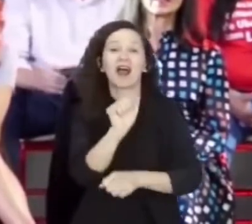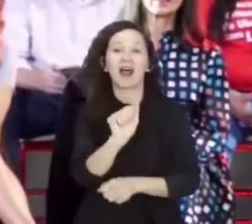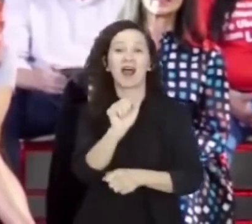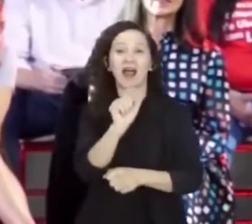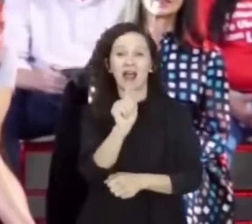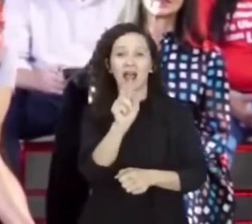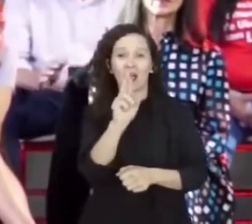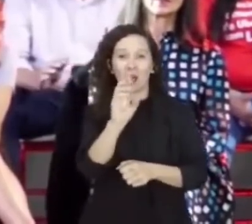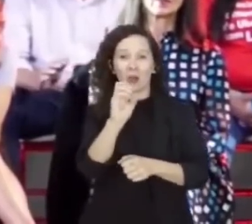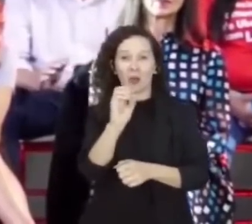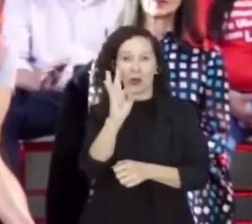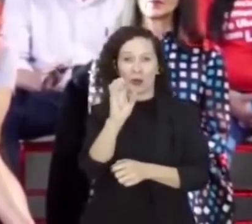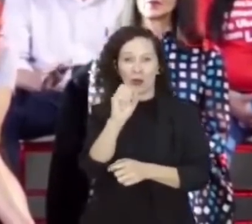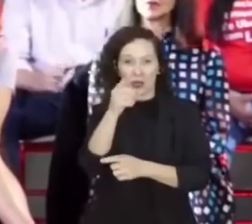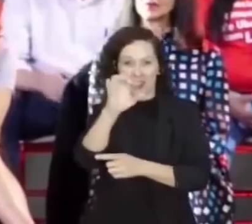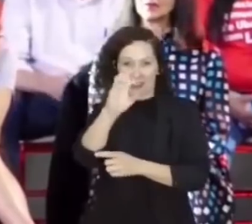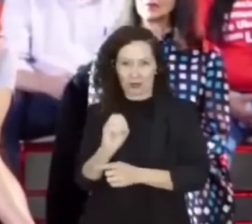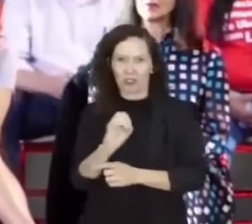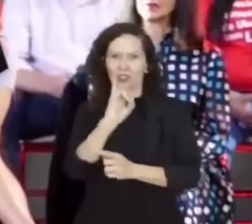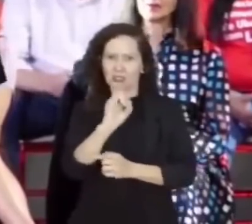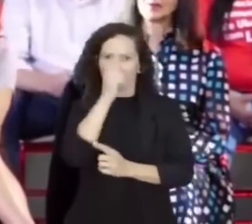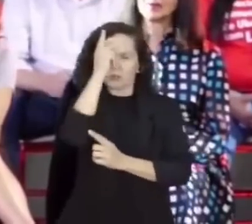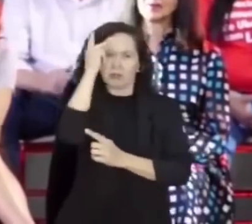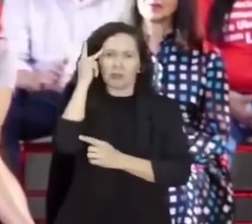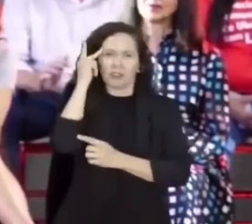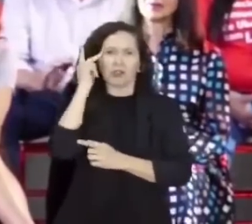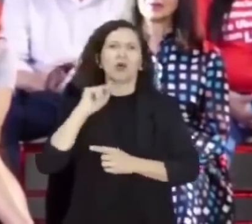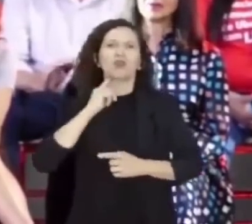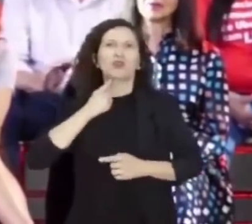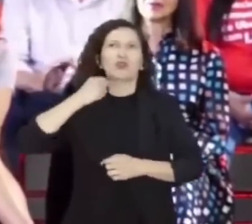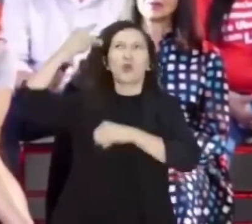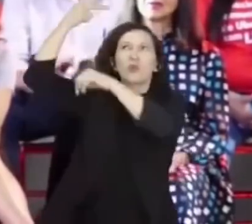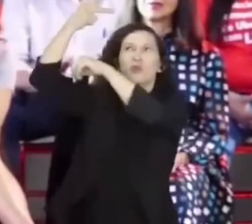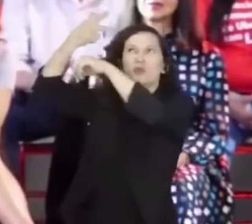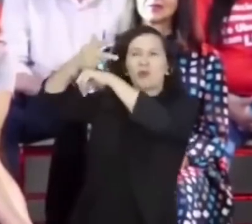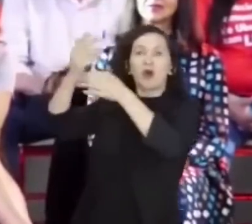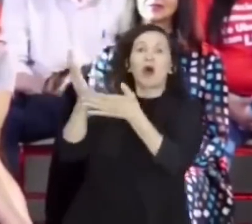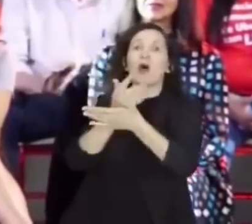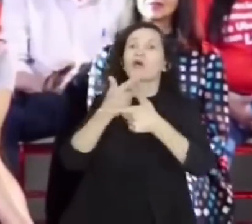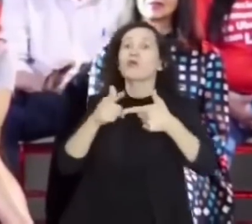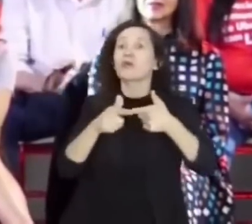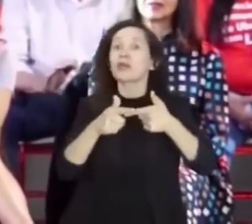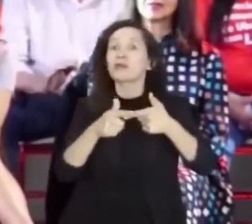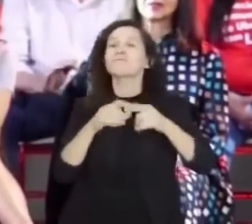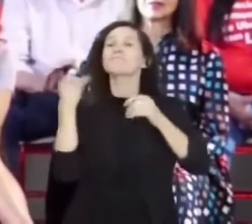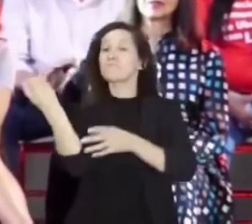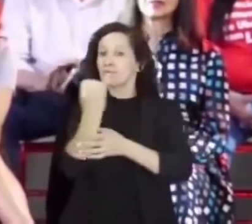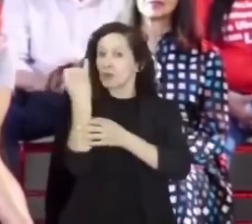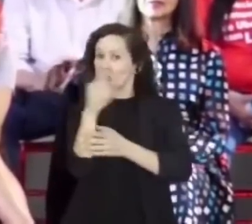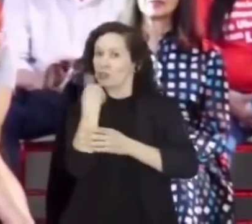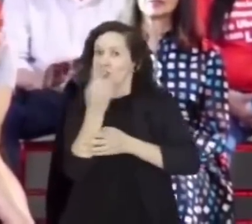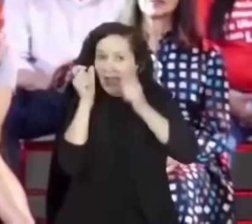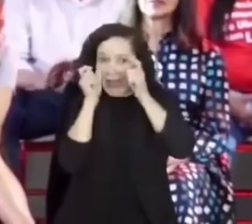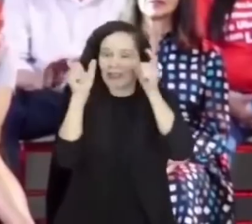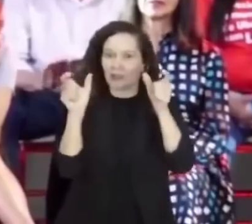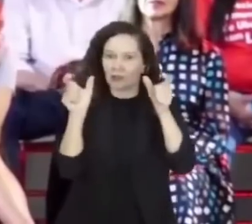que recebeu a sujeira lá de cima tiver algum problema, é importante que a gente fique atento, porque nós